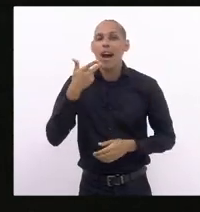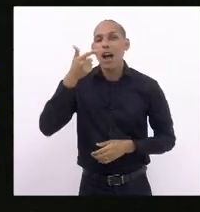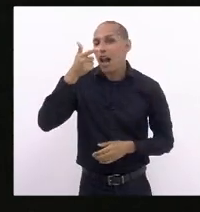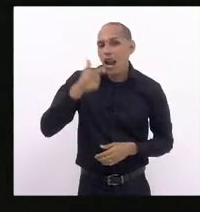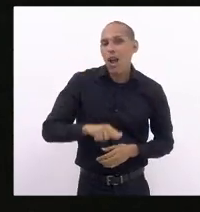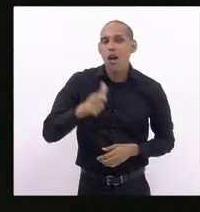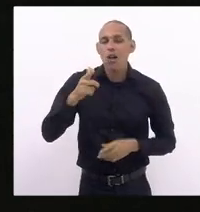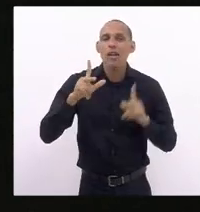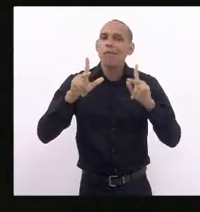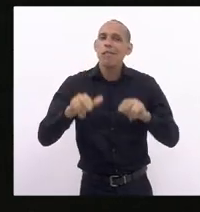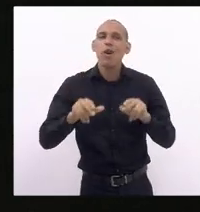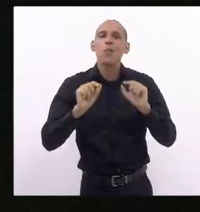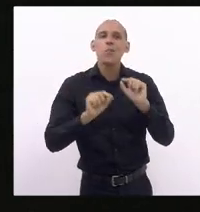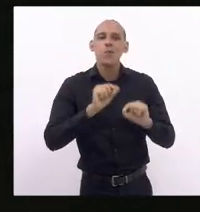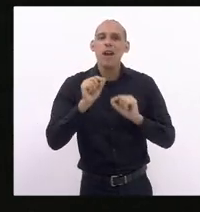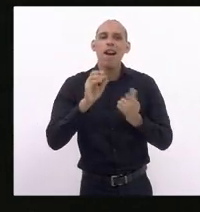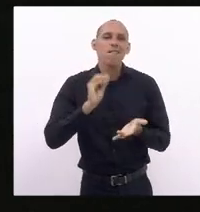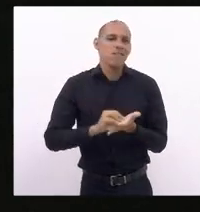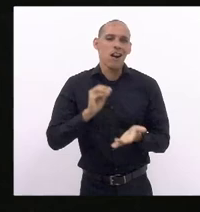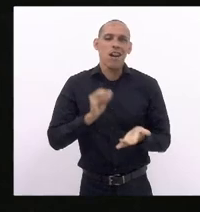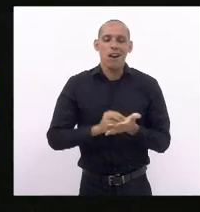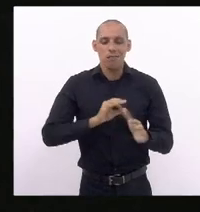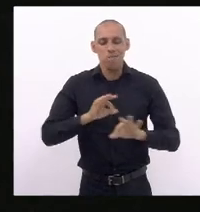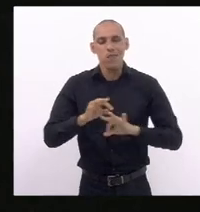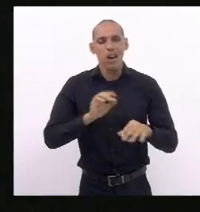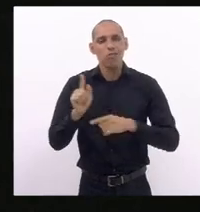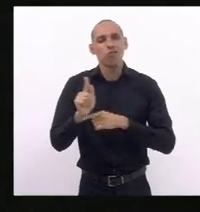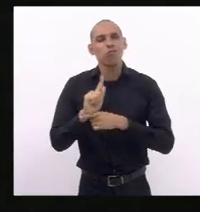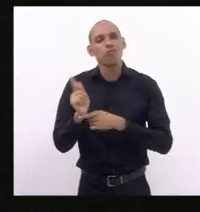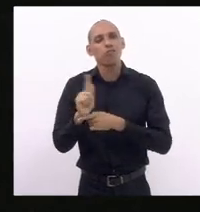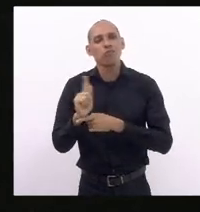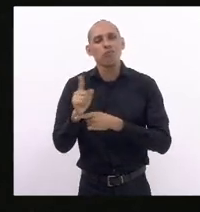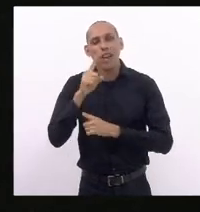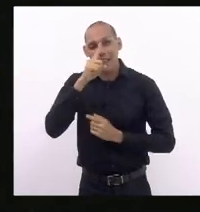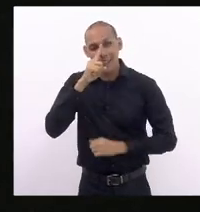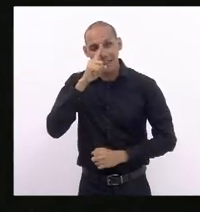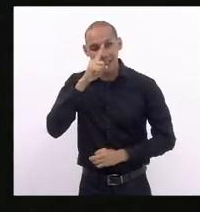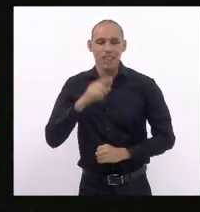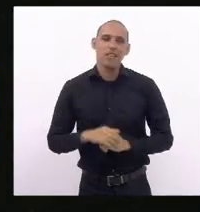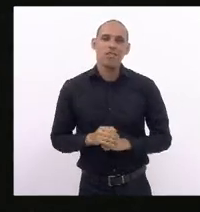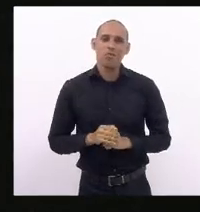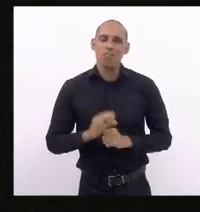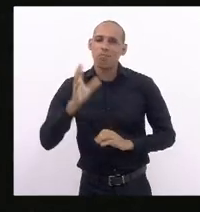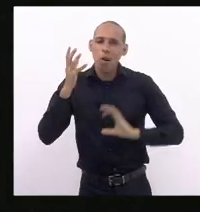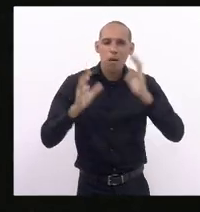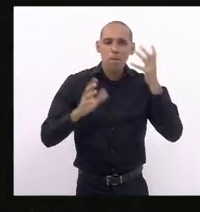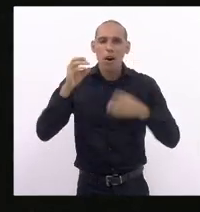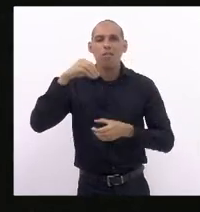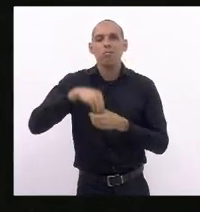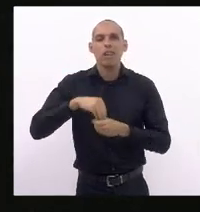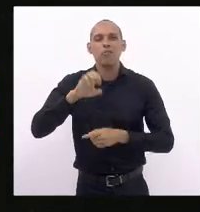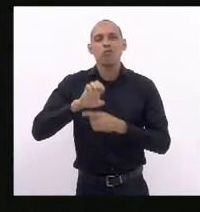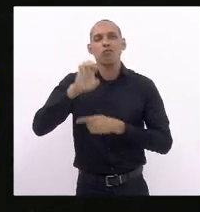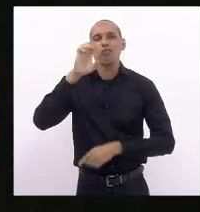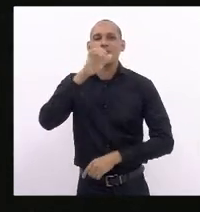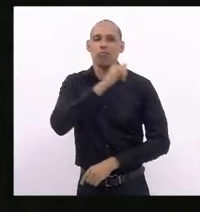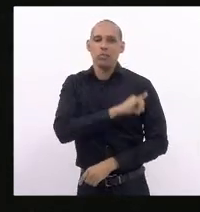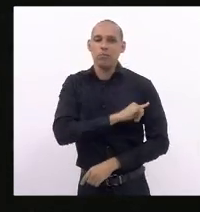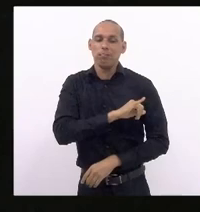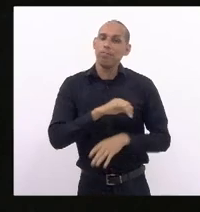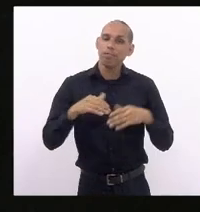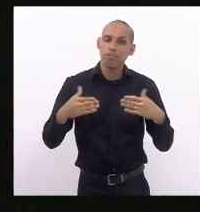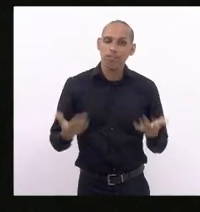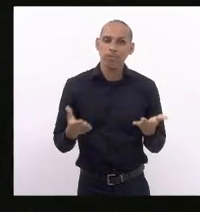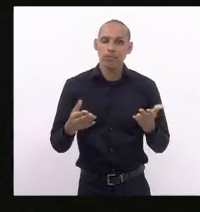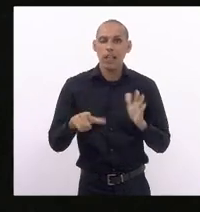tecla, a ausência de um plano de gestão de riscos e desastres no estado do Rio de Janeiro. Através desse